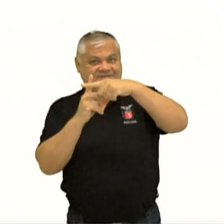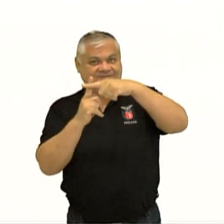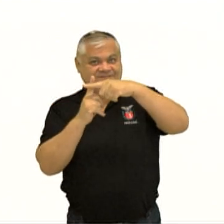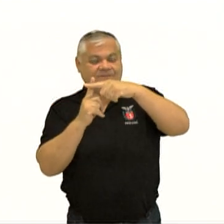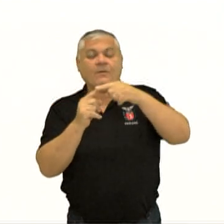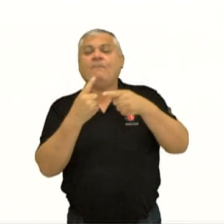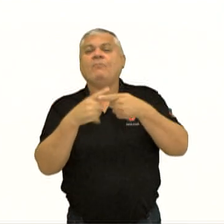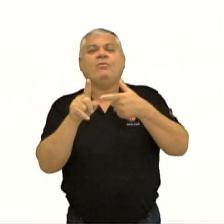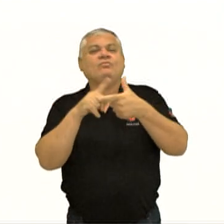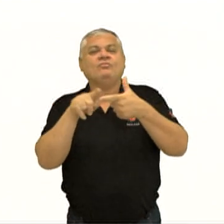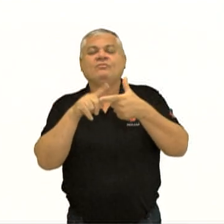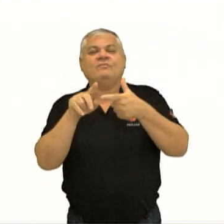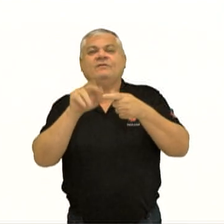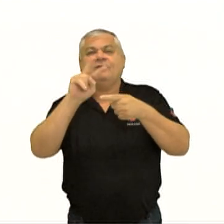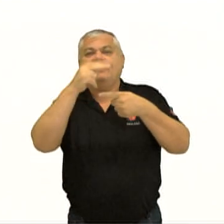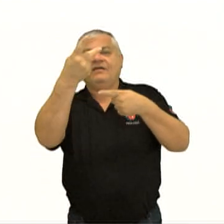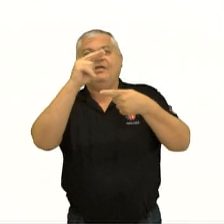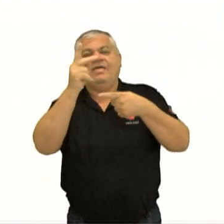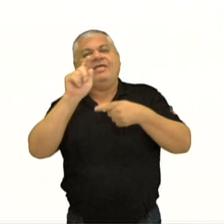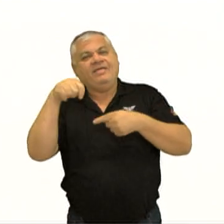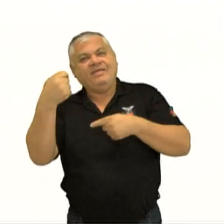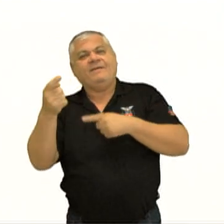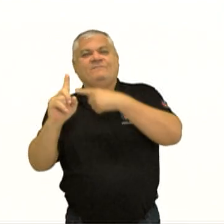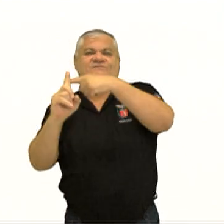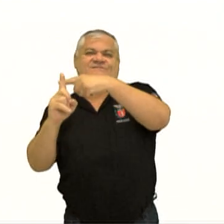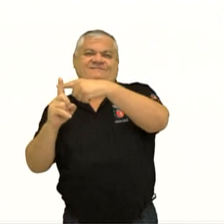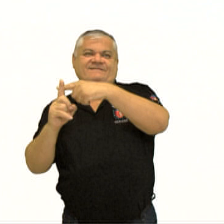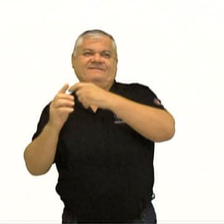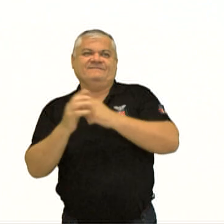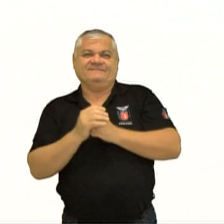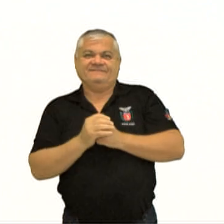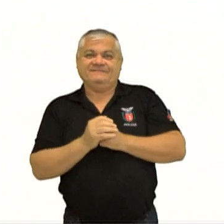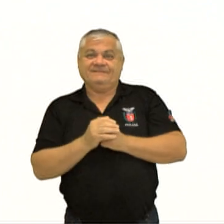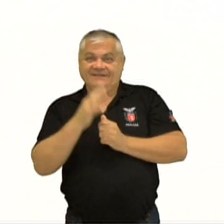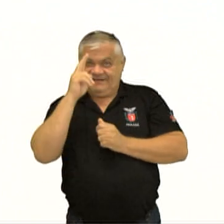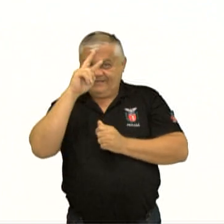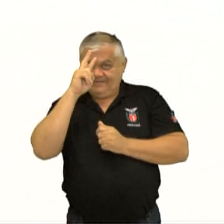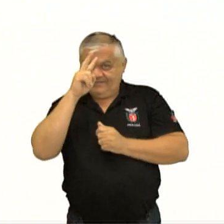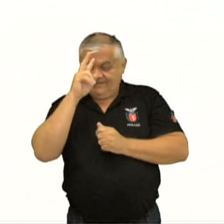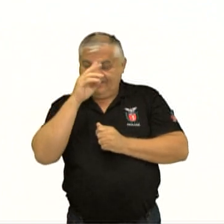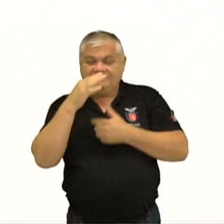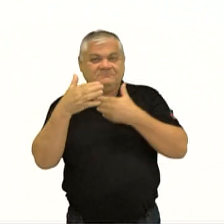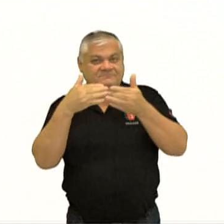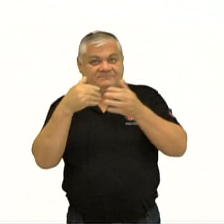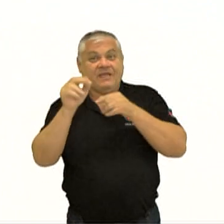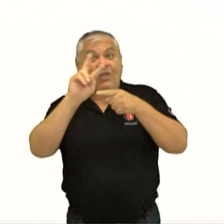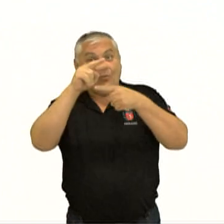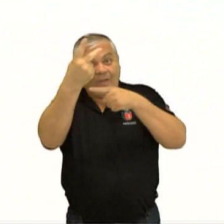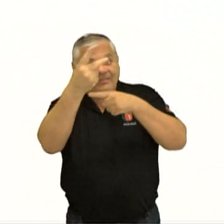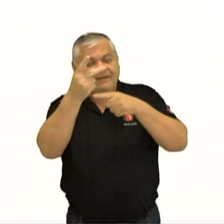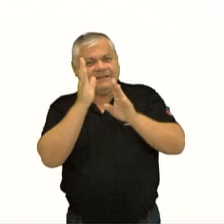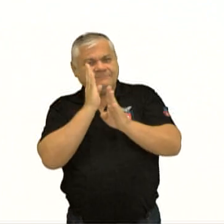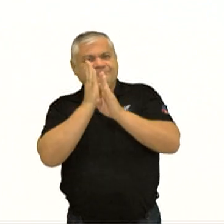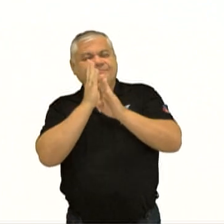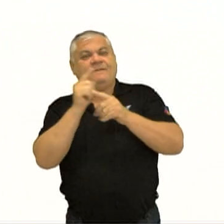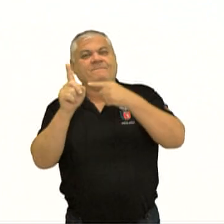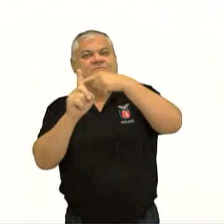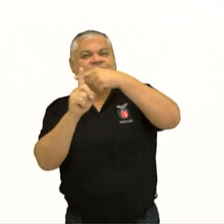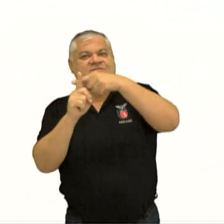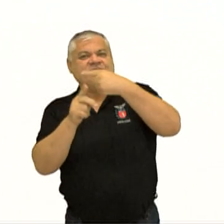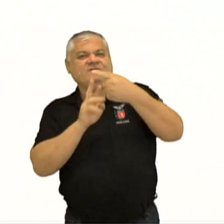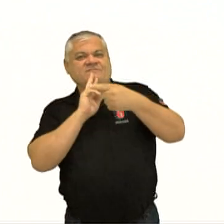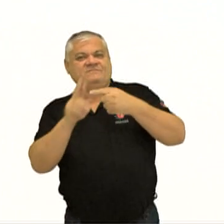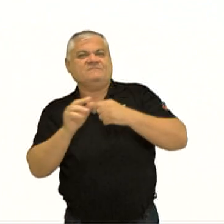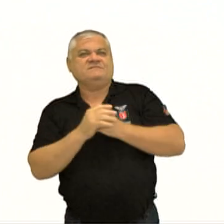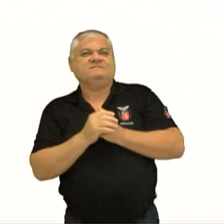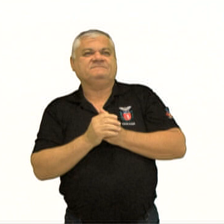número negativo elevado ao quadrado é positivo. Lembra que eu chamei a atenção de vocês para isso antes, porque eu sabia que a gente ia precisar aqui.